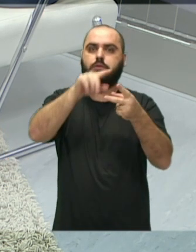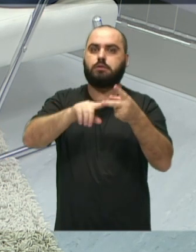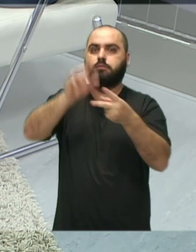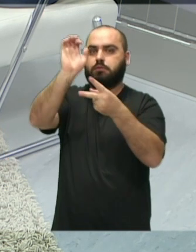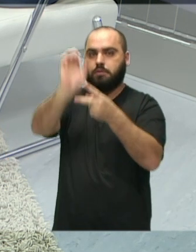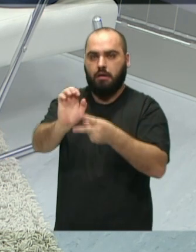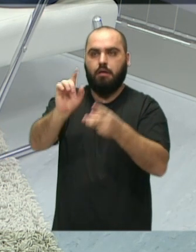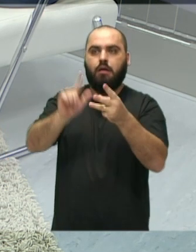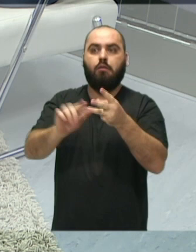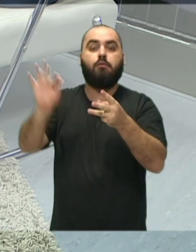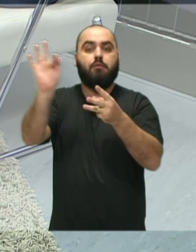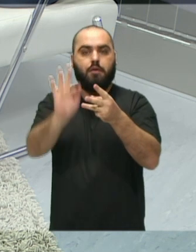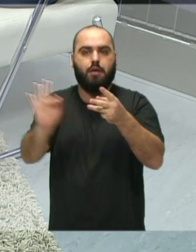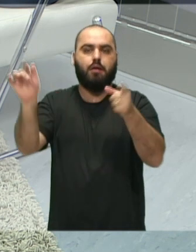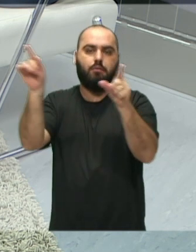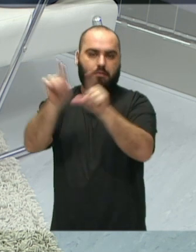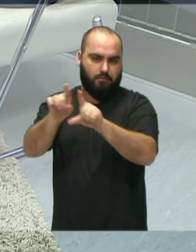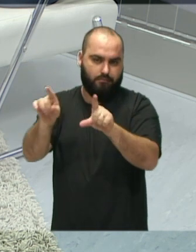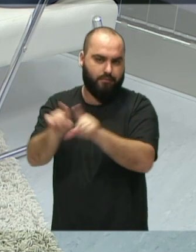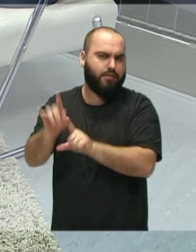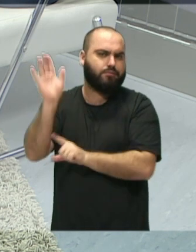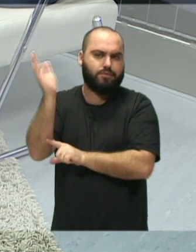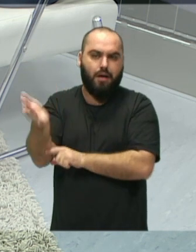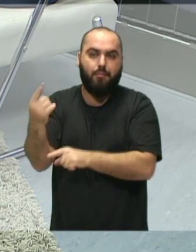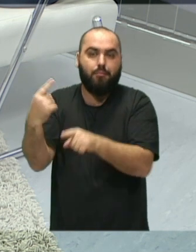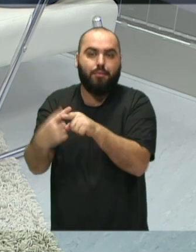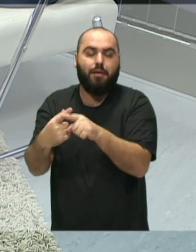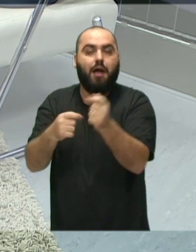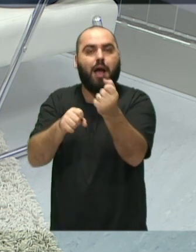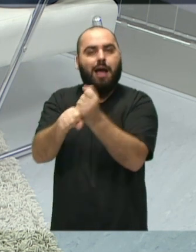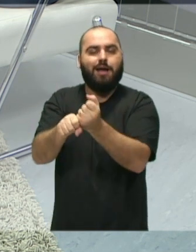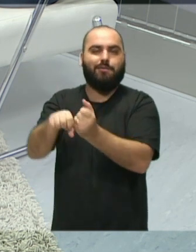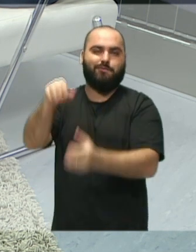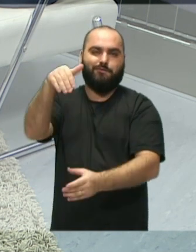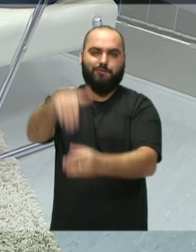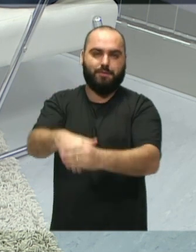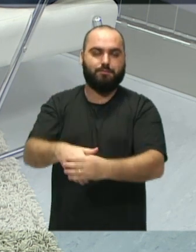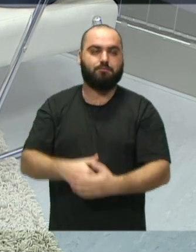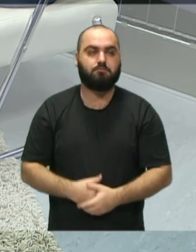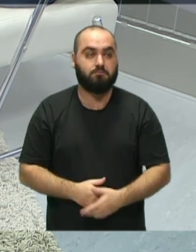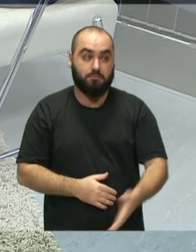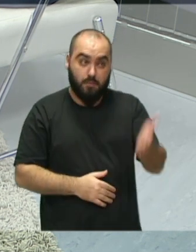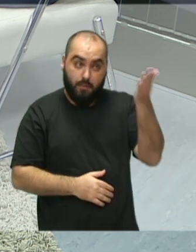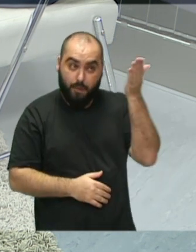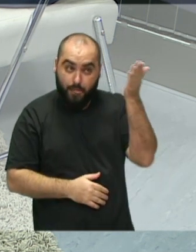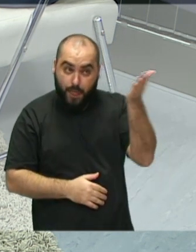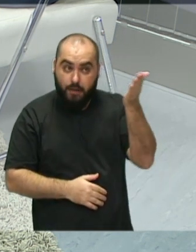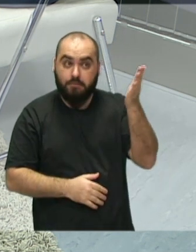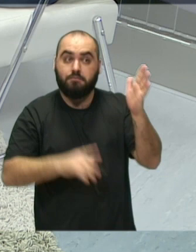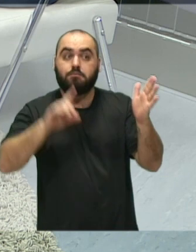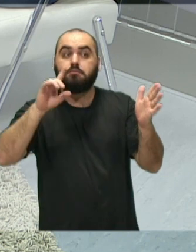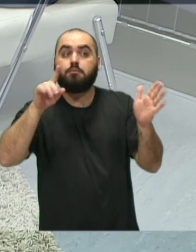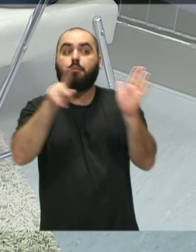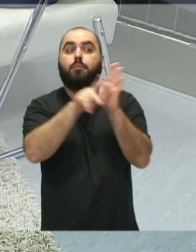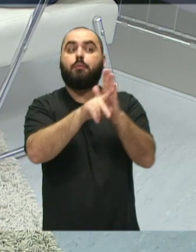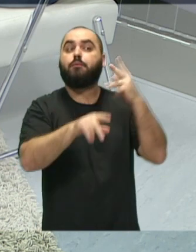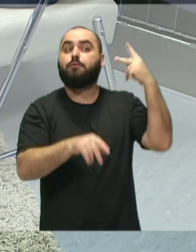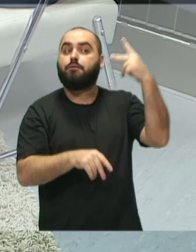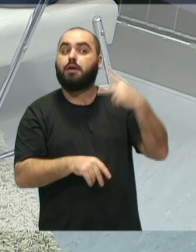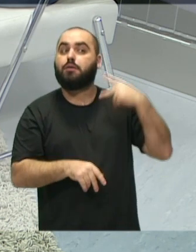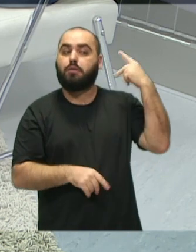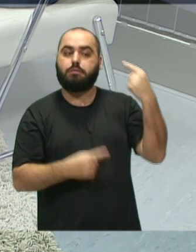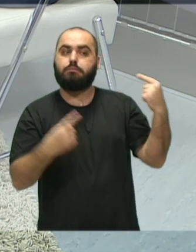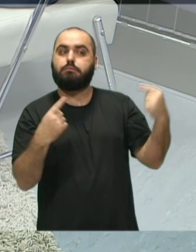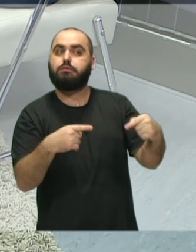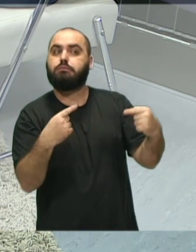esfera federal é muito maior ainda, porque é um ano eleitoral, né? Como está sendo para a senhora passar por esses desafios como vereadora da